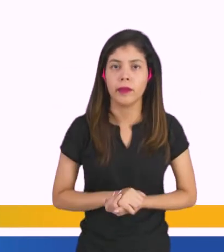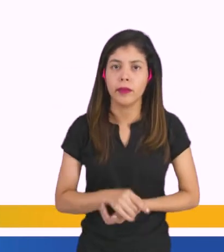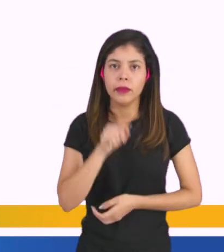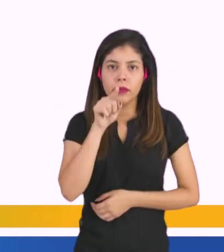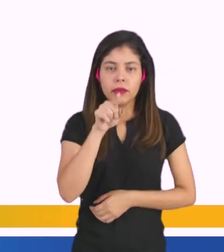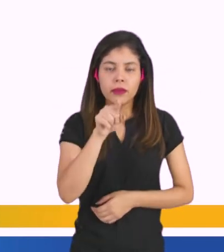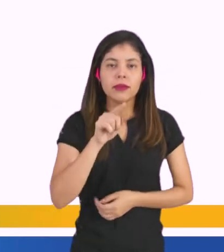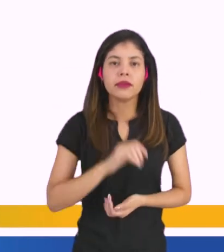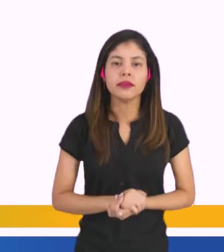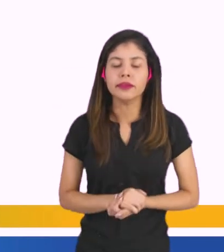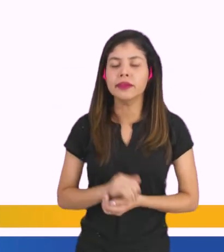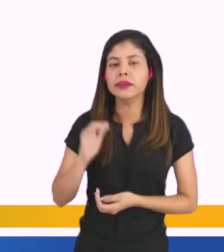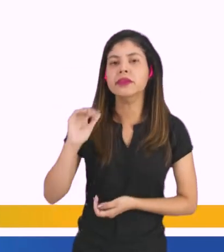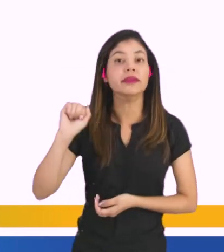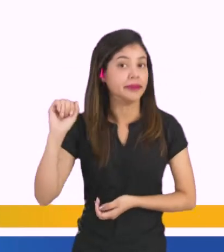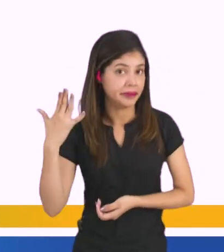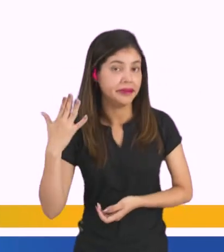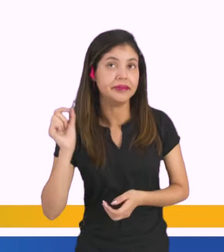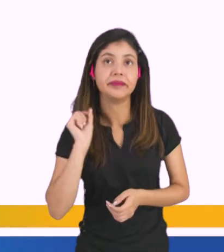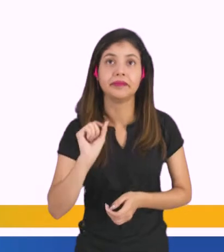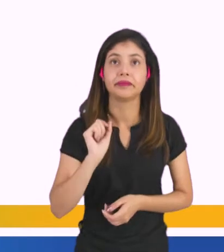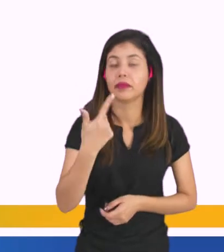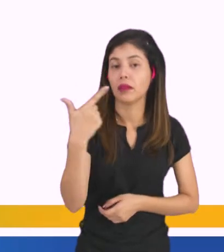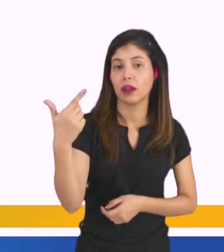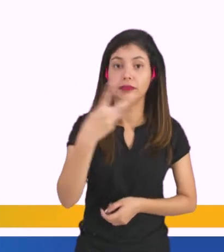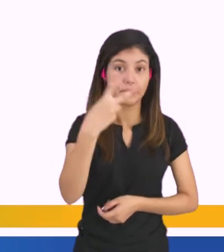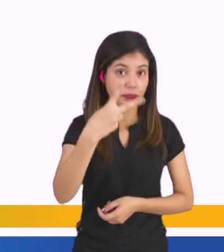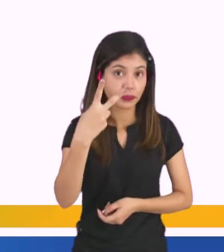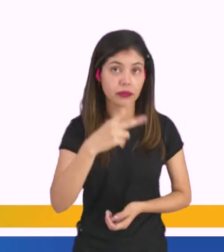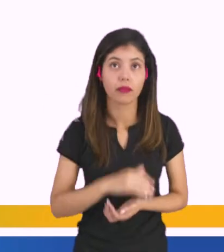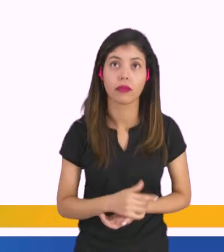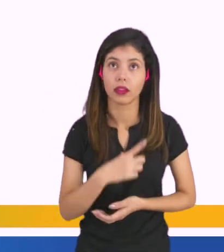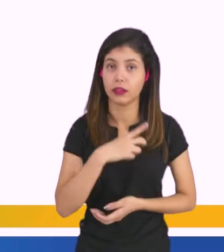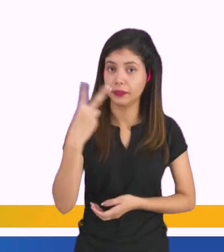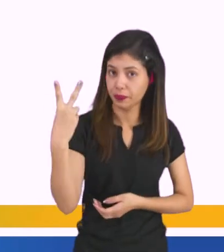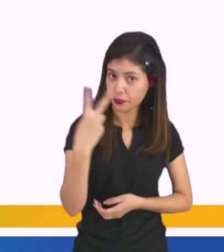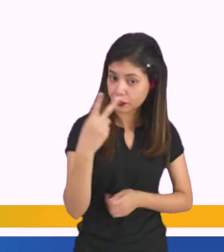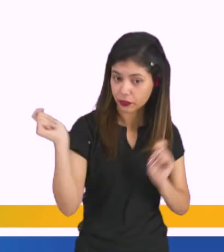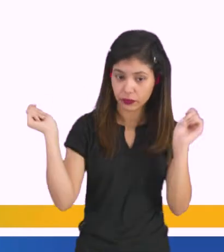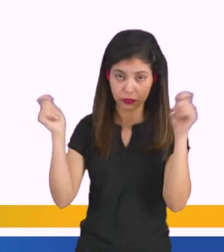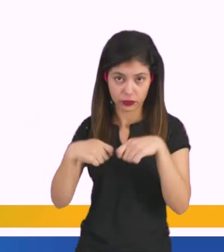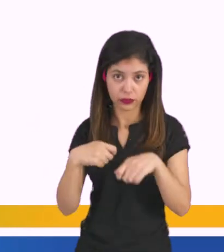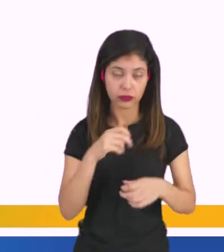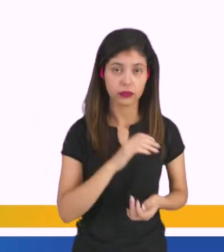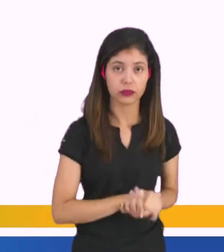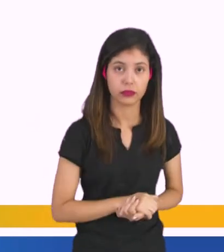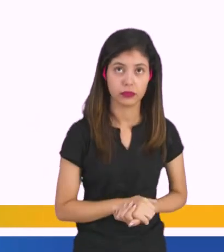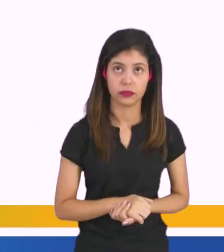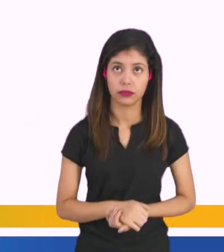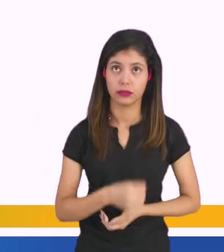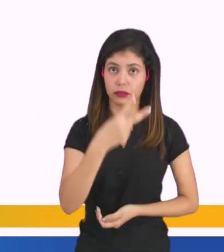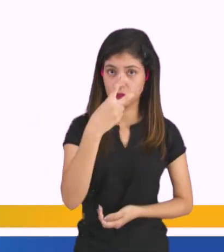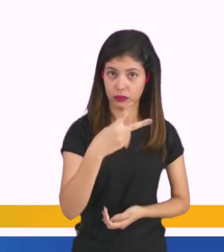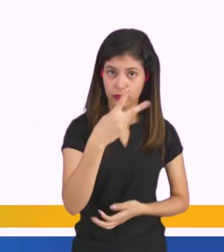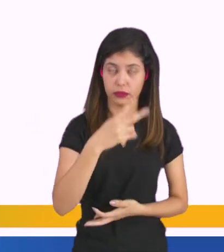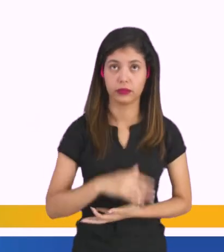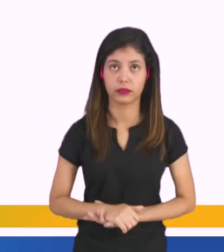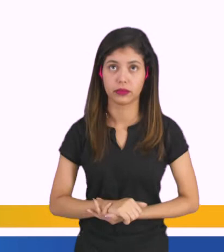nesse caso que nós temos 2 tipos de feijão, então eu tenho 2 possibilidades. Então está aí o